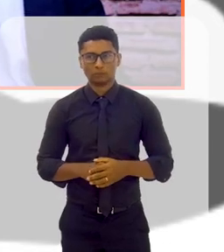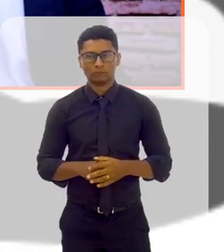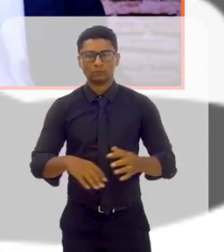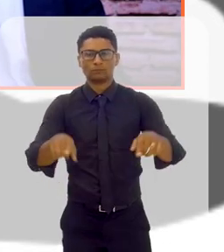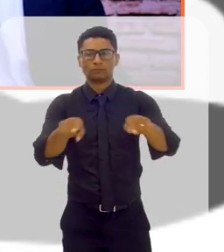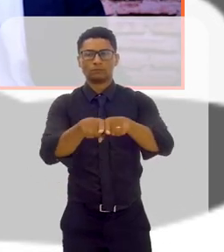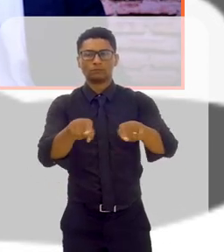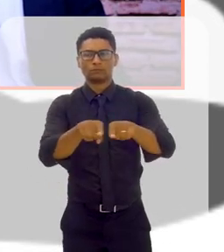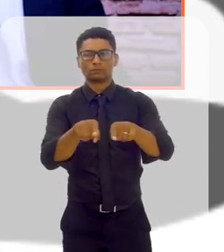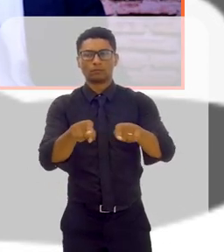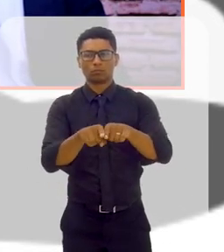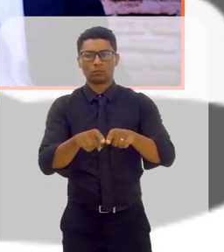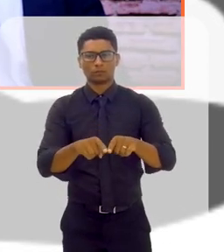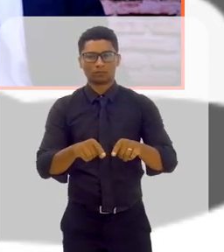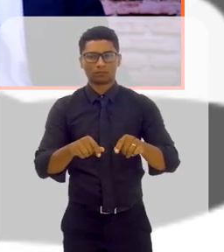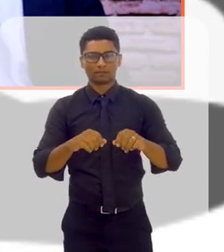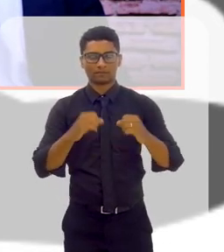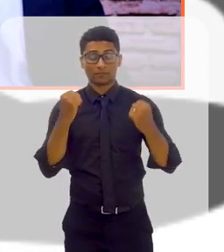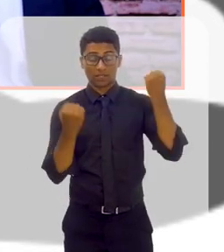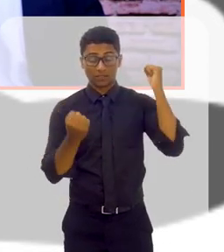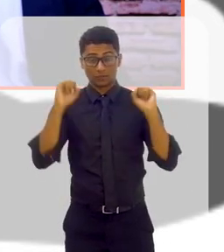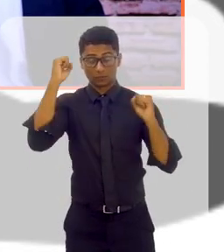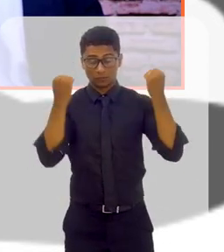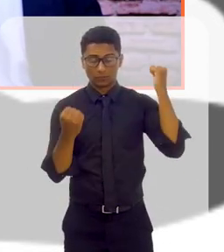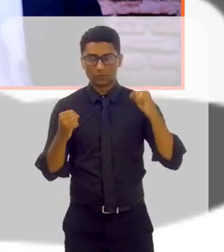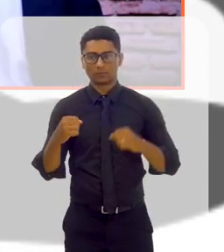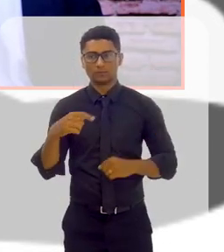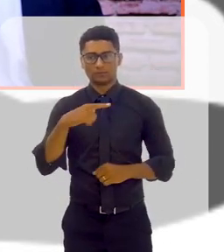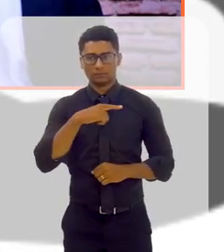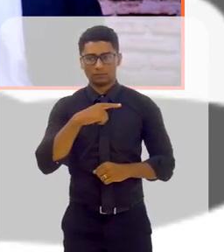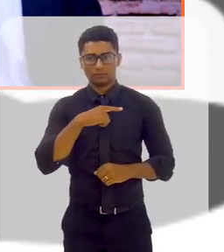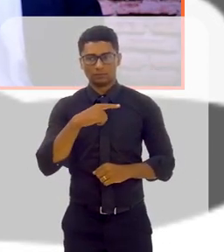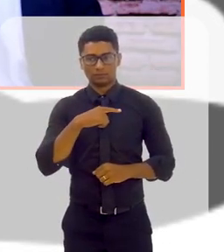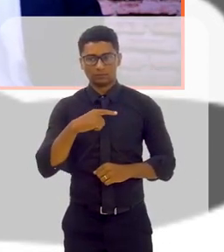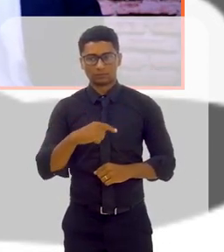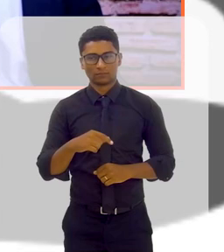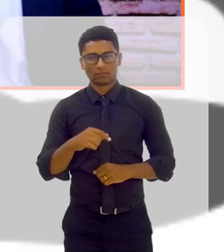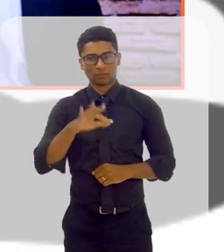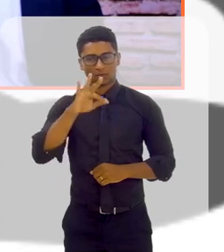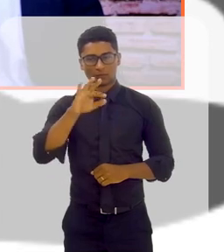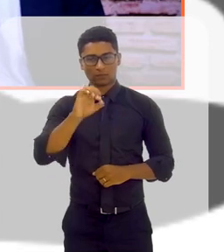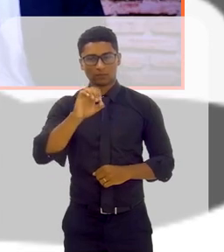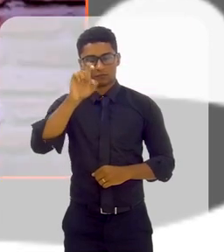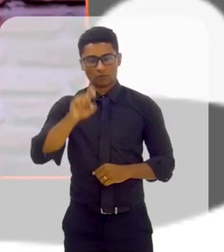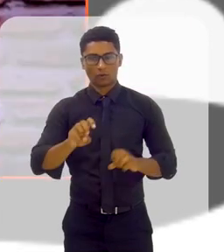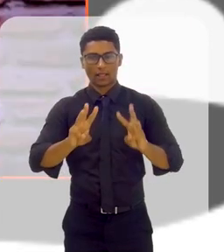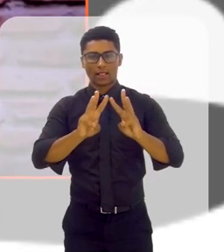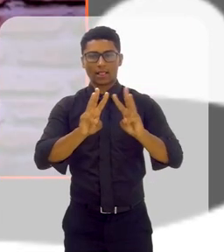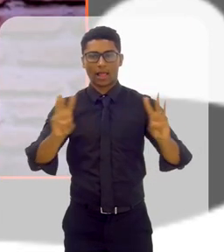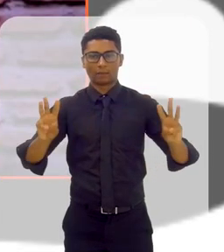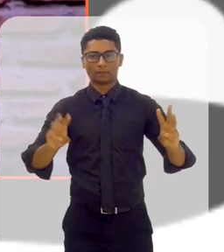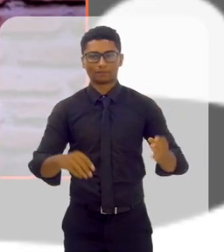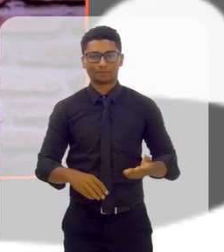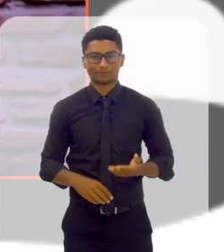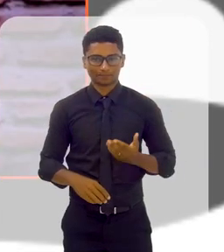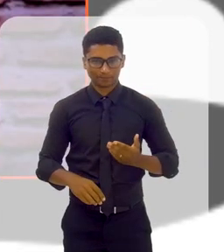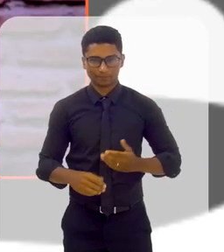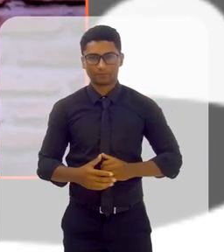e também pelos canais da indústria então nós temos a indústria Fox aqui é o famoso